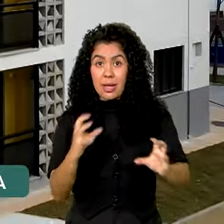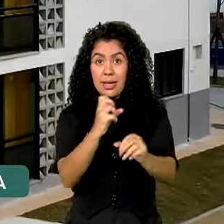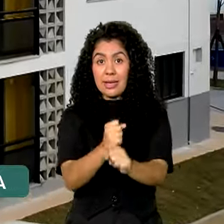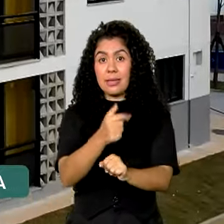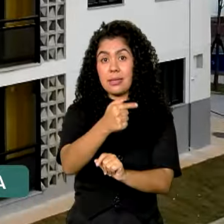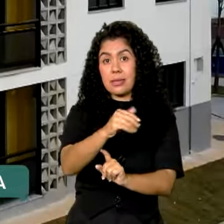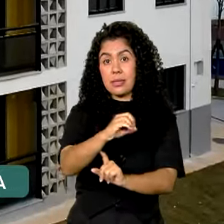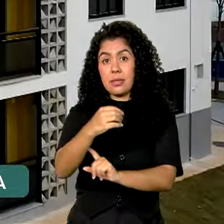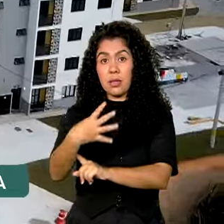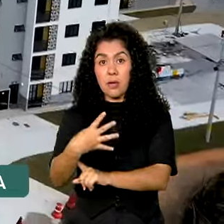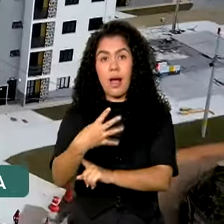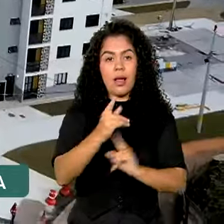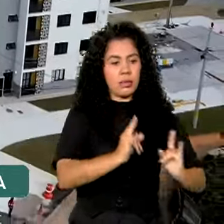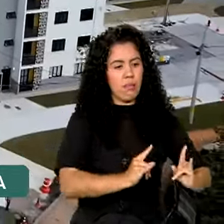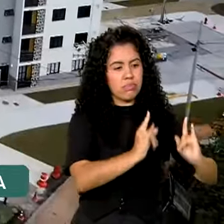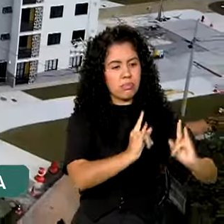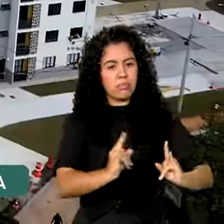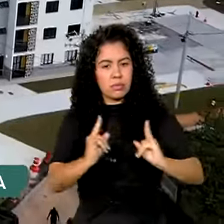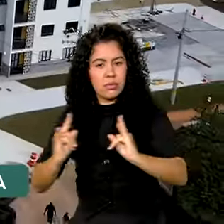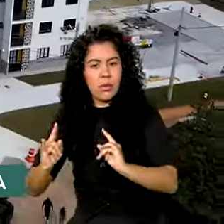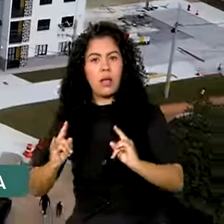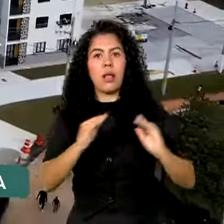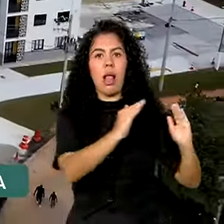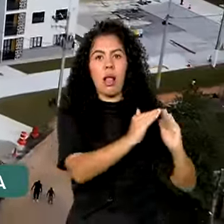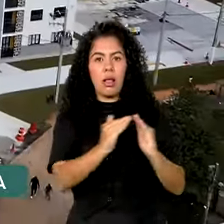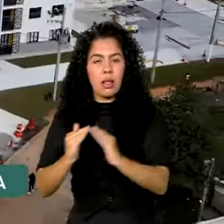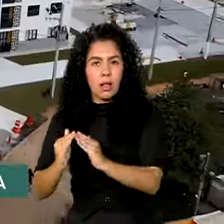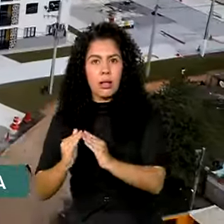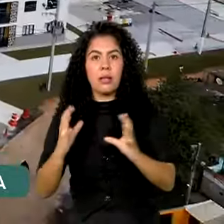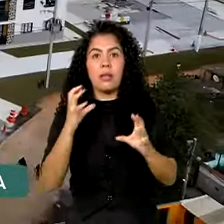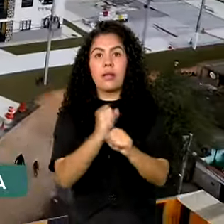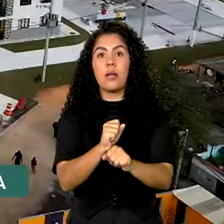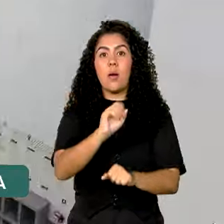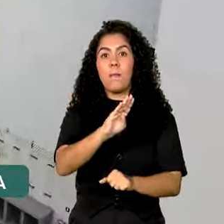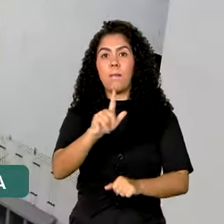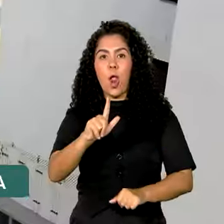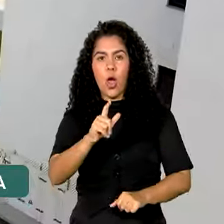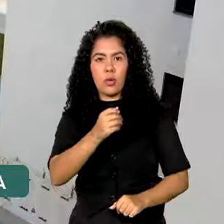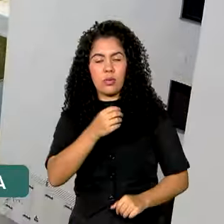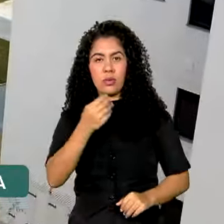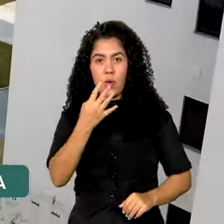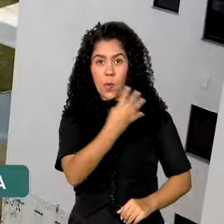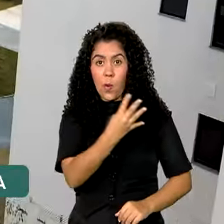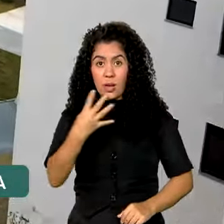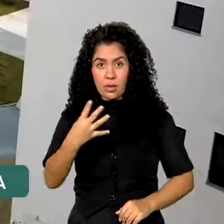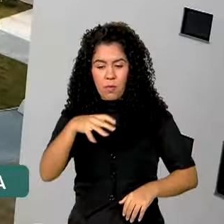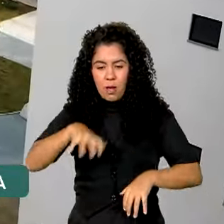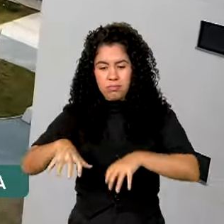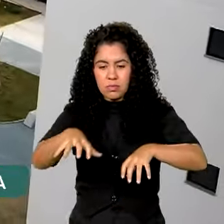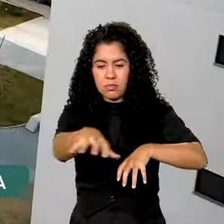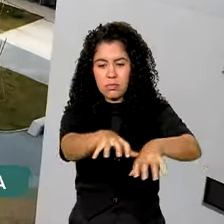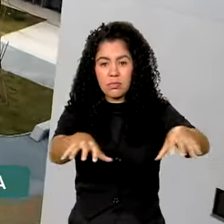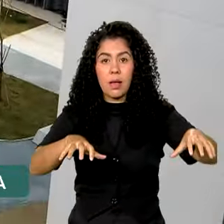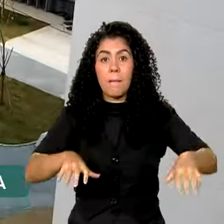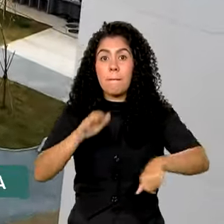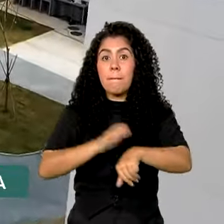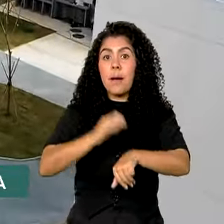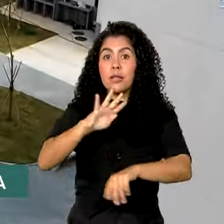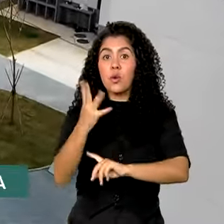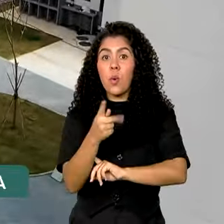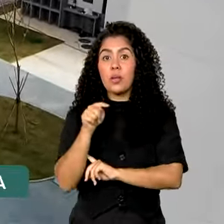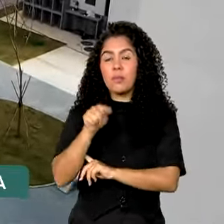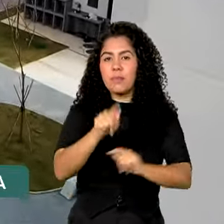unidades habitacionais, divididas em 44 blocos. Mais de 4 mil pessoas devem